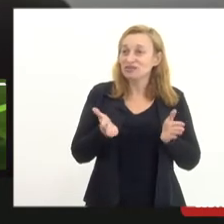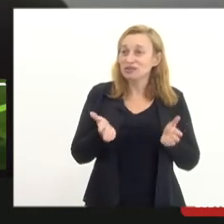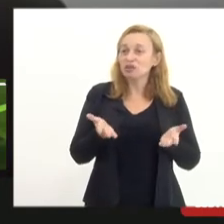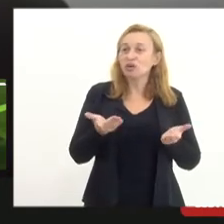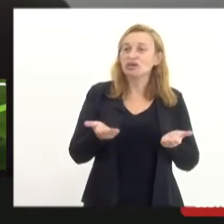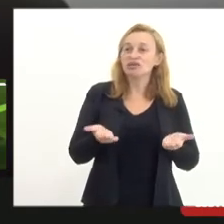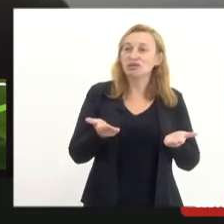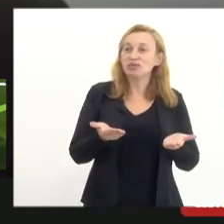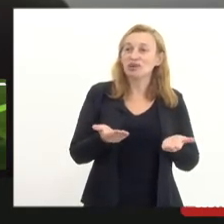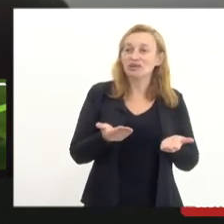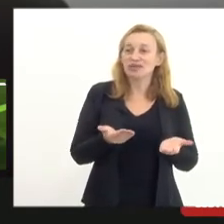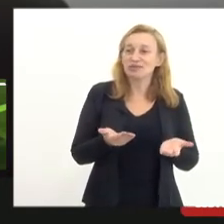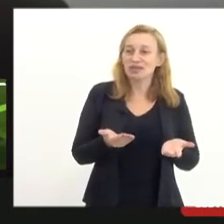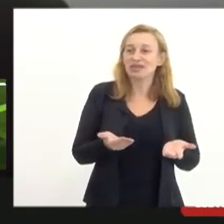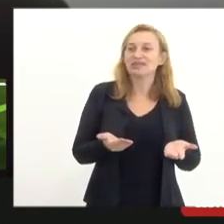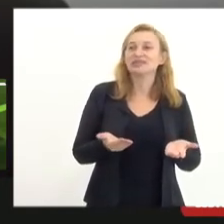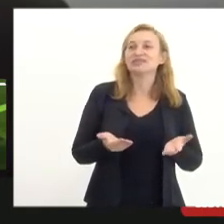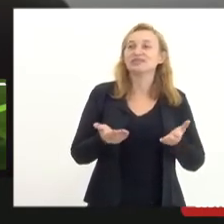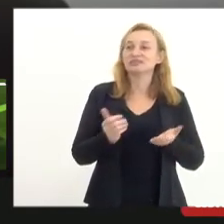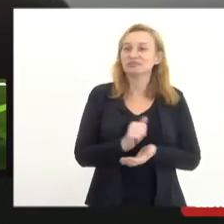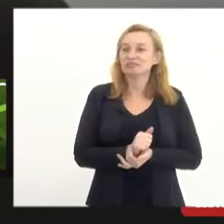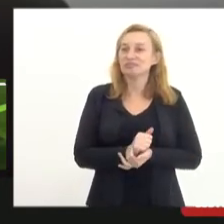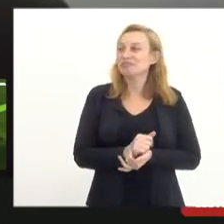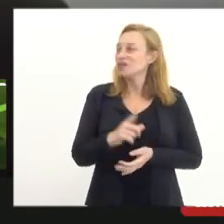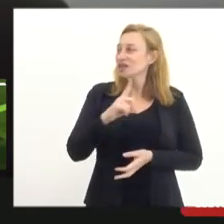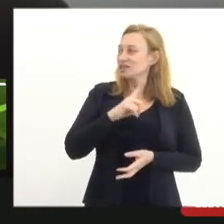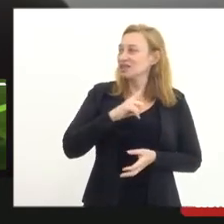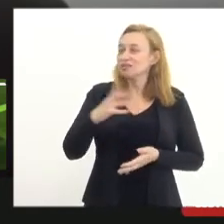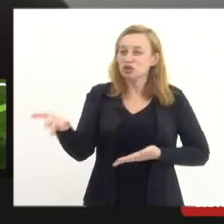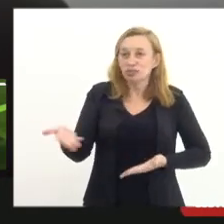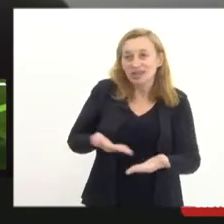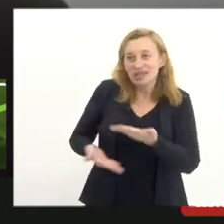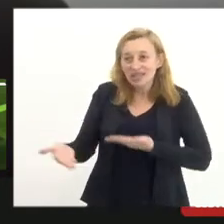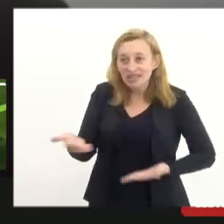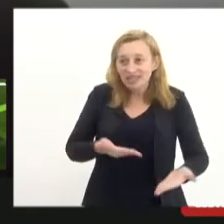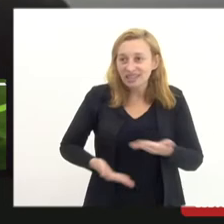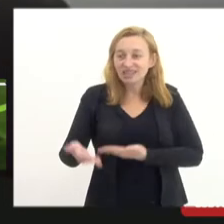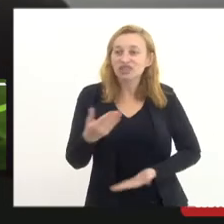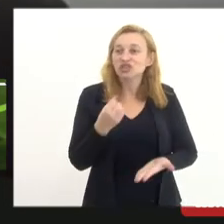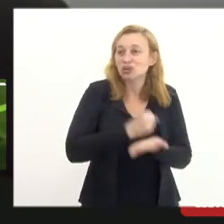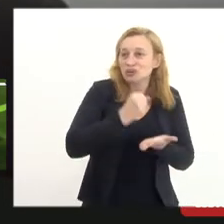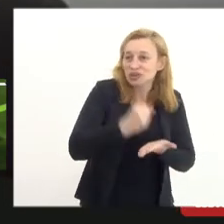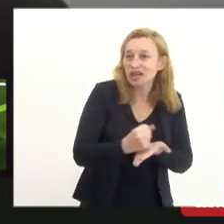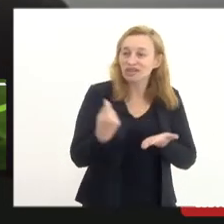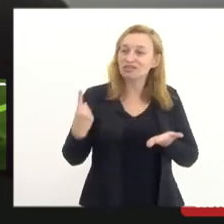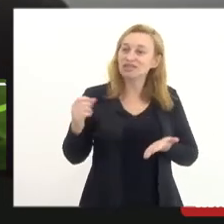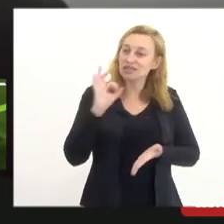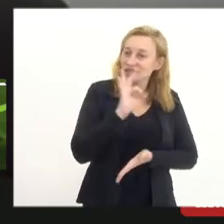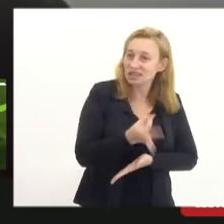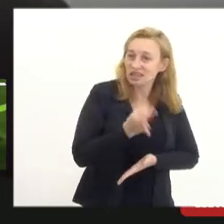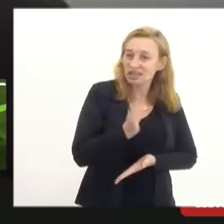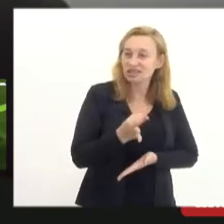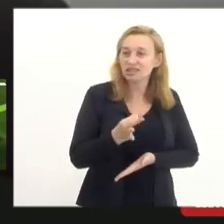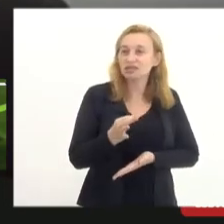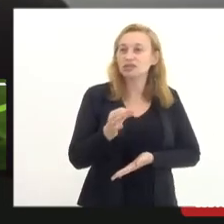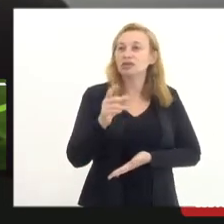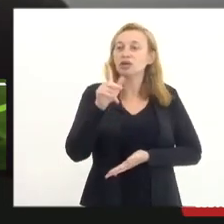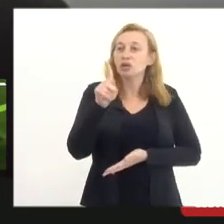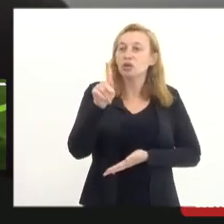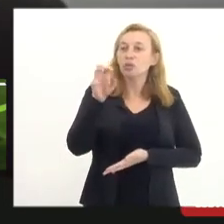portos, nós temos parcerias aí e contratos firmados com o Porto do